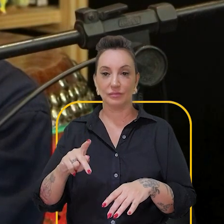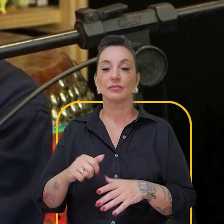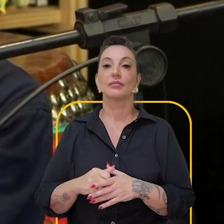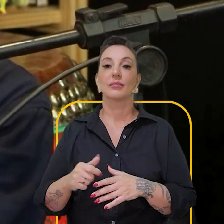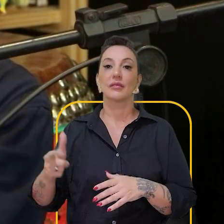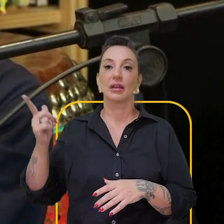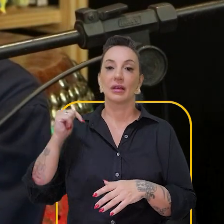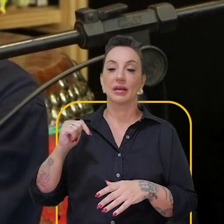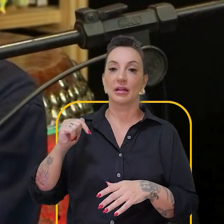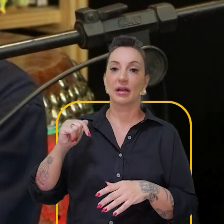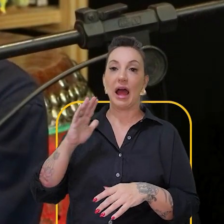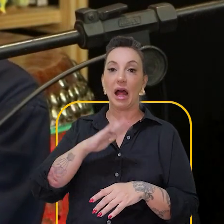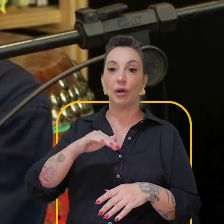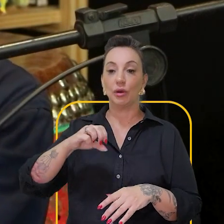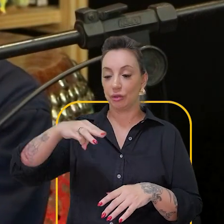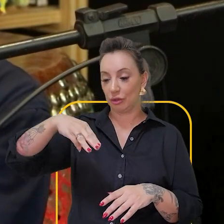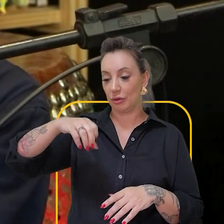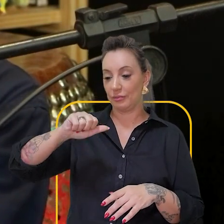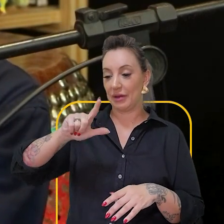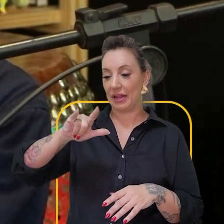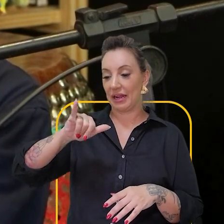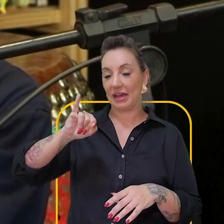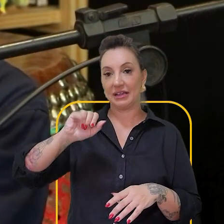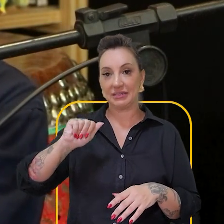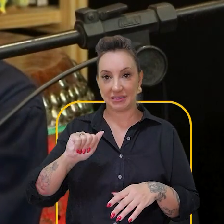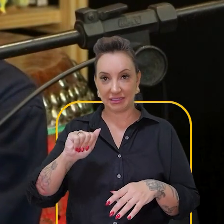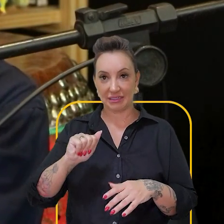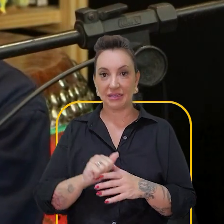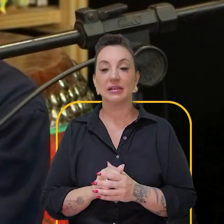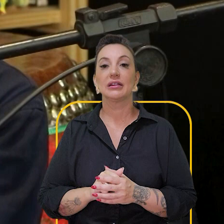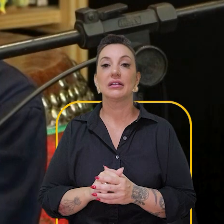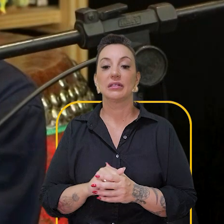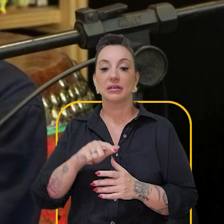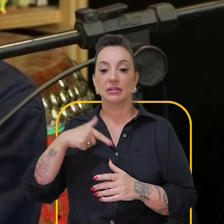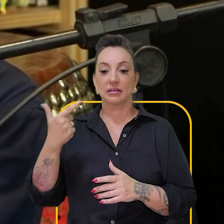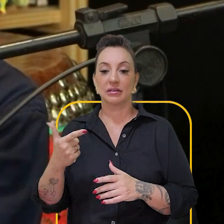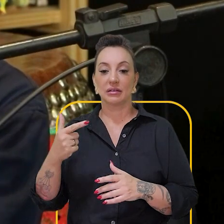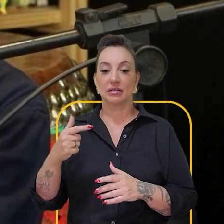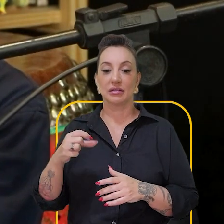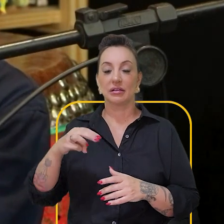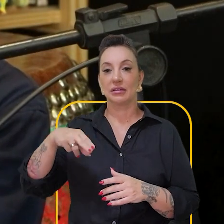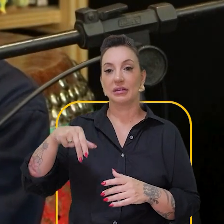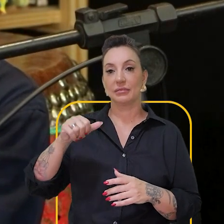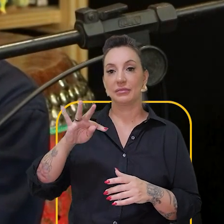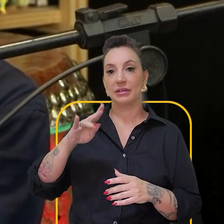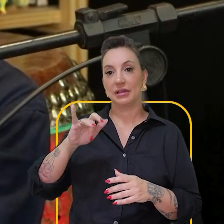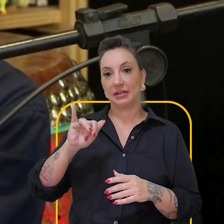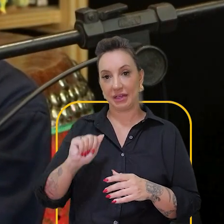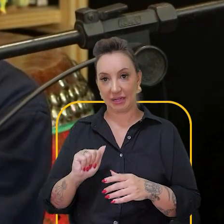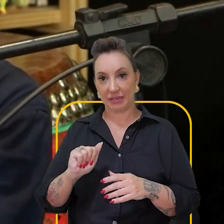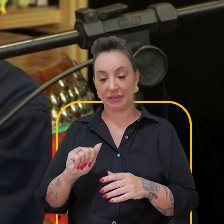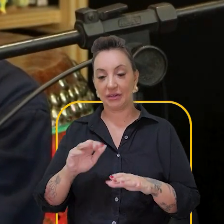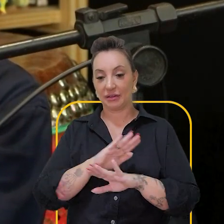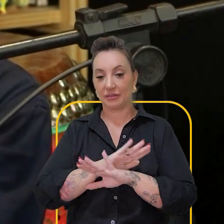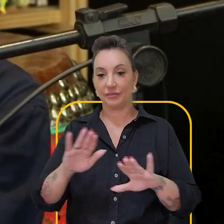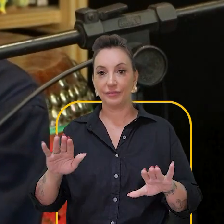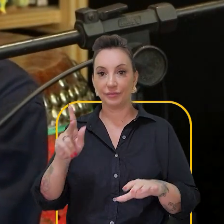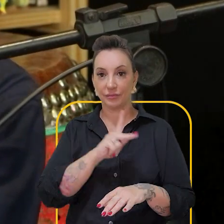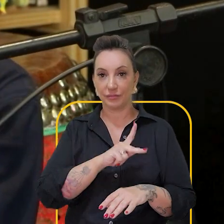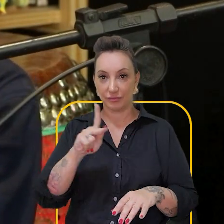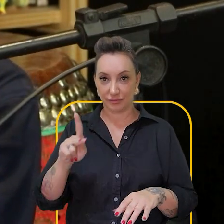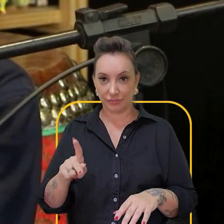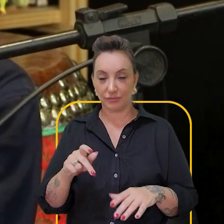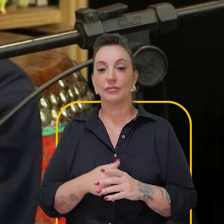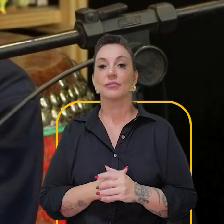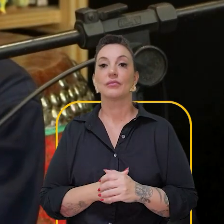sanf da Malásia e depois que o Mestre o GR mestre Marco natáli encerra as atividades e como professor